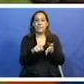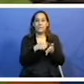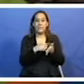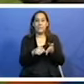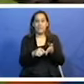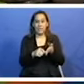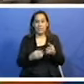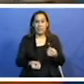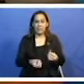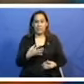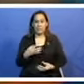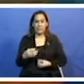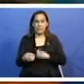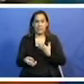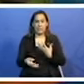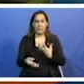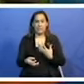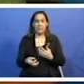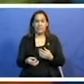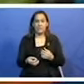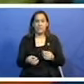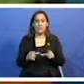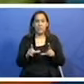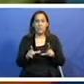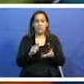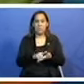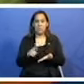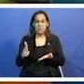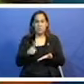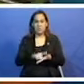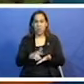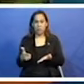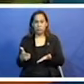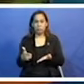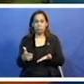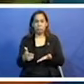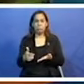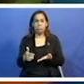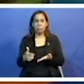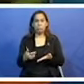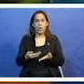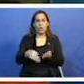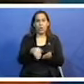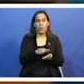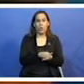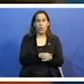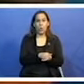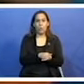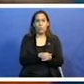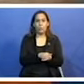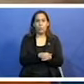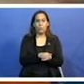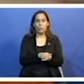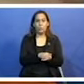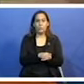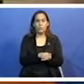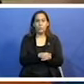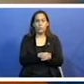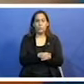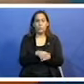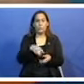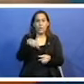as poesias, tá? Em folhinhas, como se fossem folhas de sulfite. Dobra elas, fazendo um livretinhos.